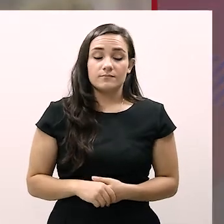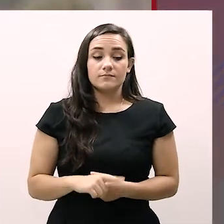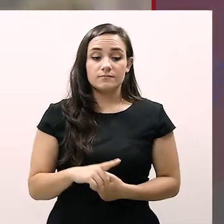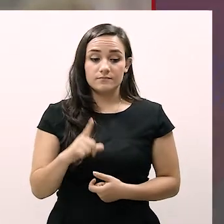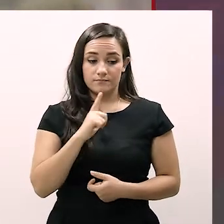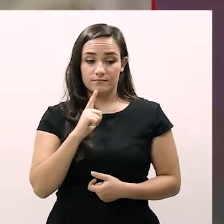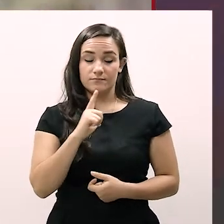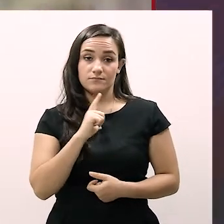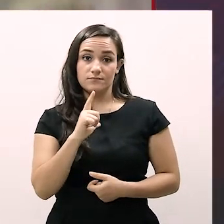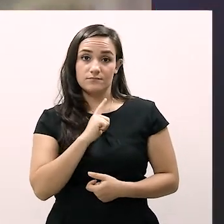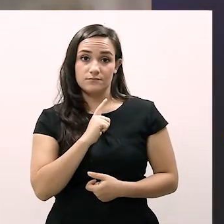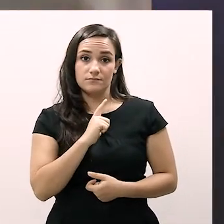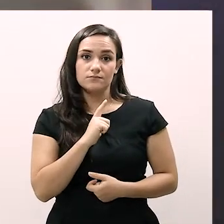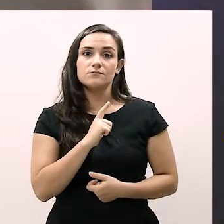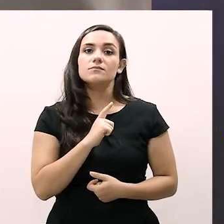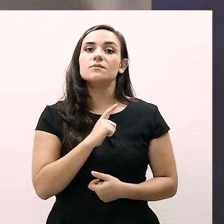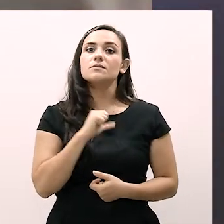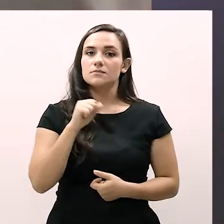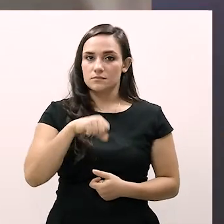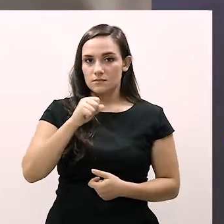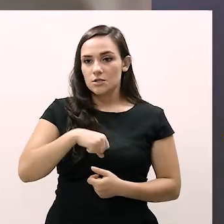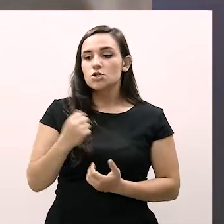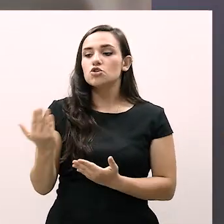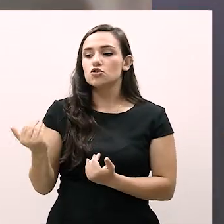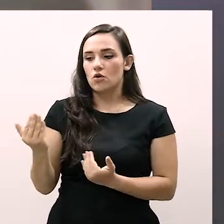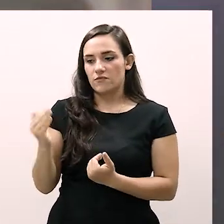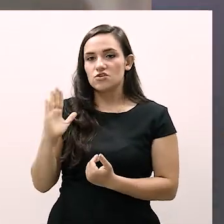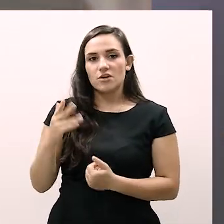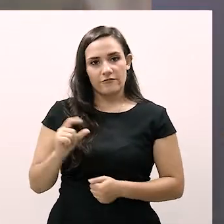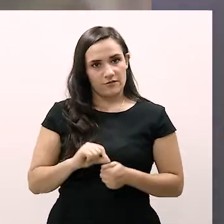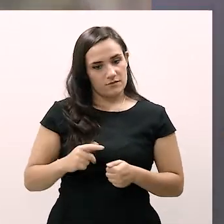Existem casos, sim, já operados,